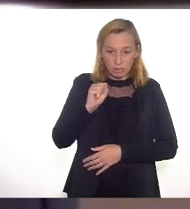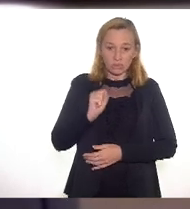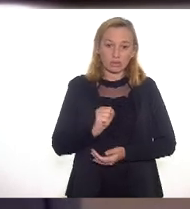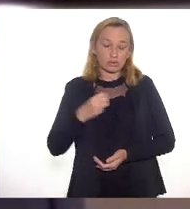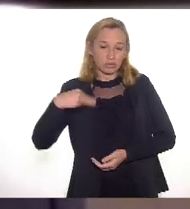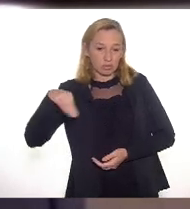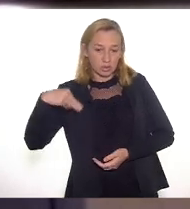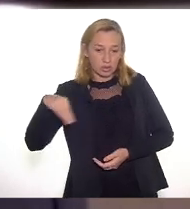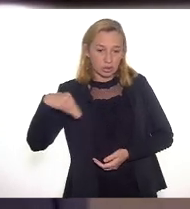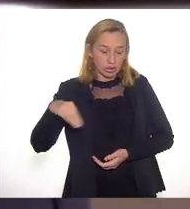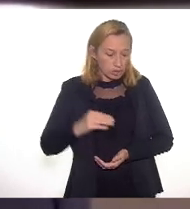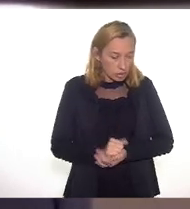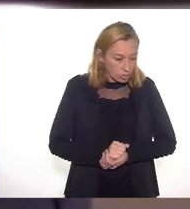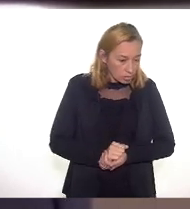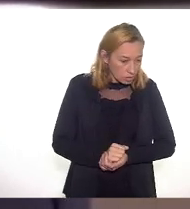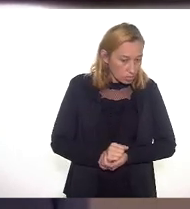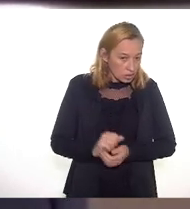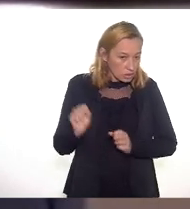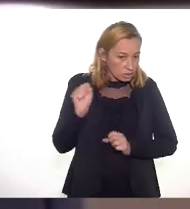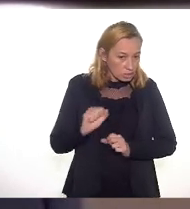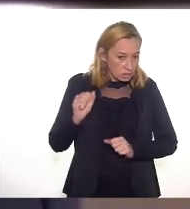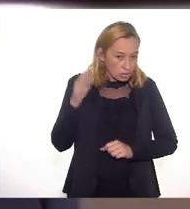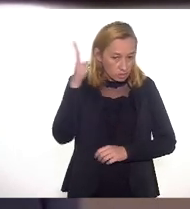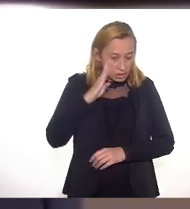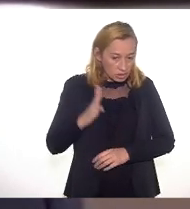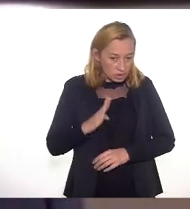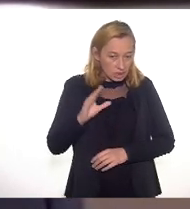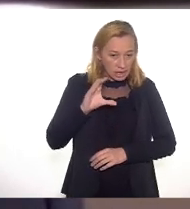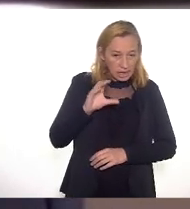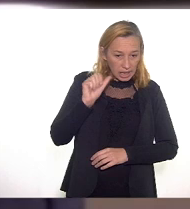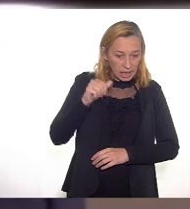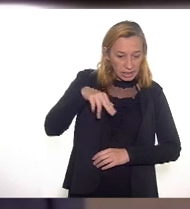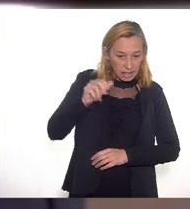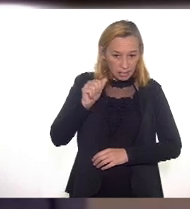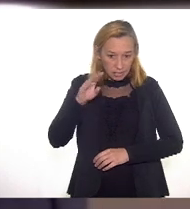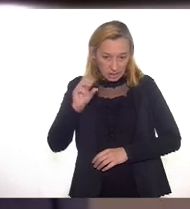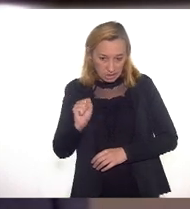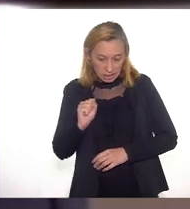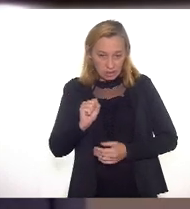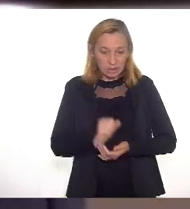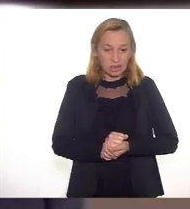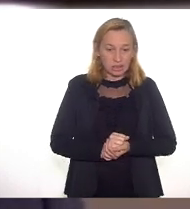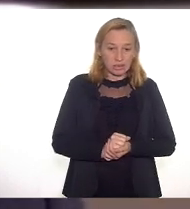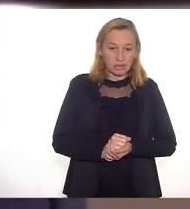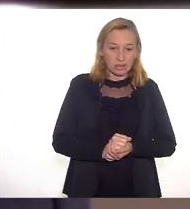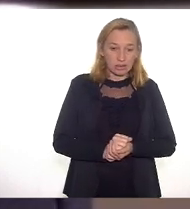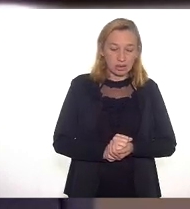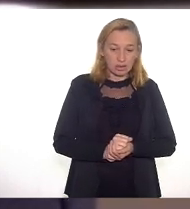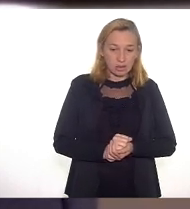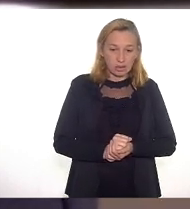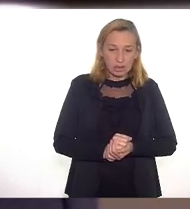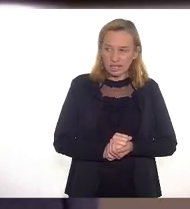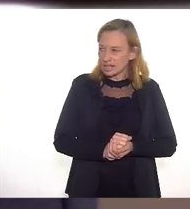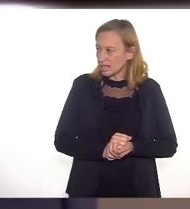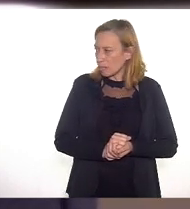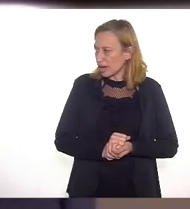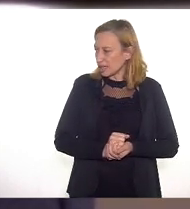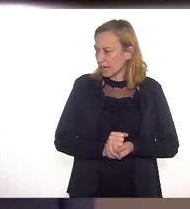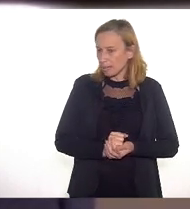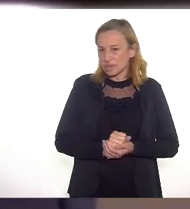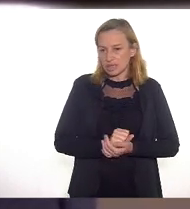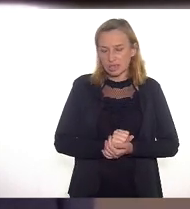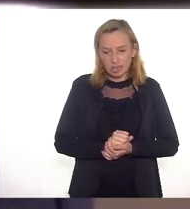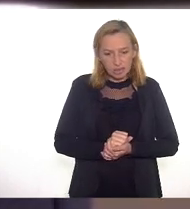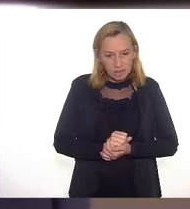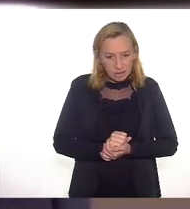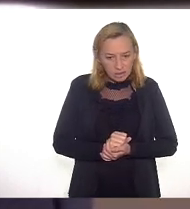de utilidade pública Associação Brasileira para Cannabis, Abra Cannabis. Parecer. Pareceres da